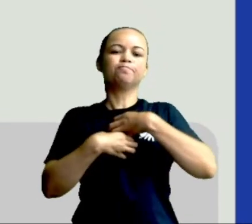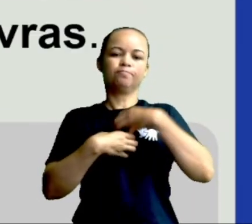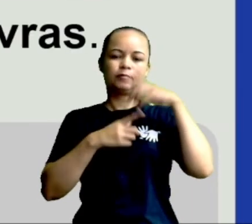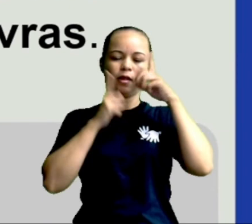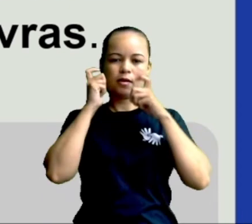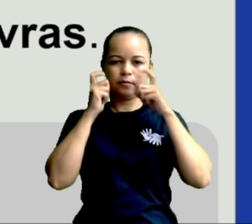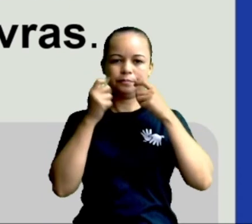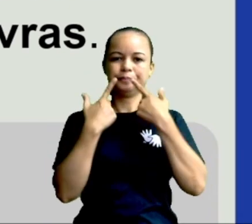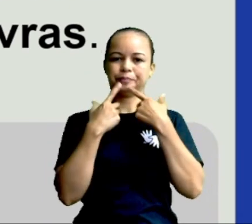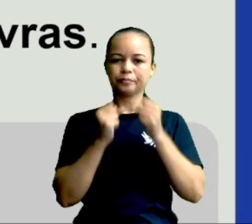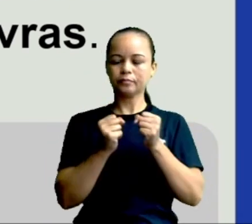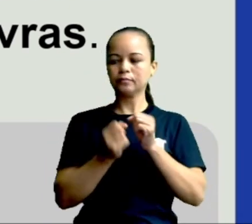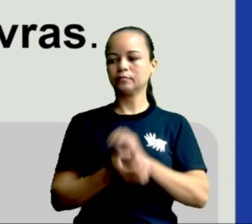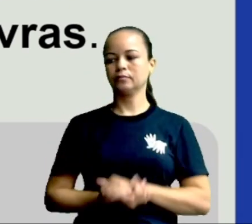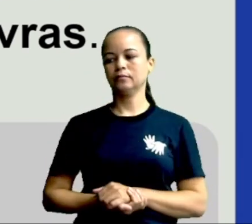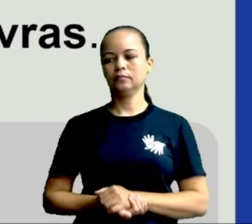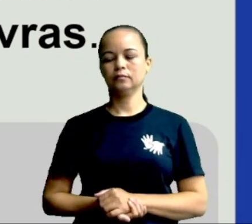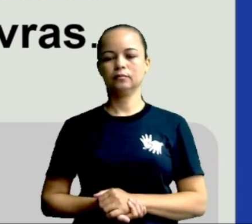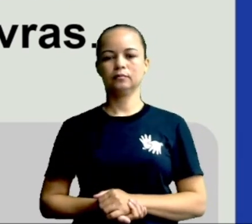da linguagem.